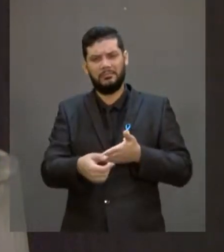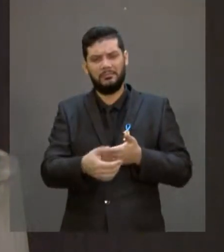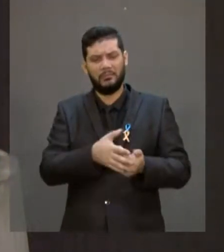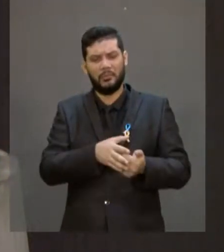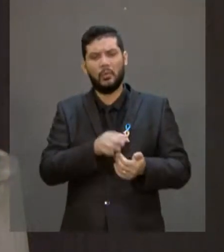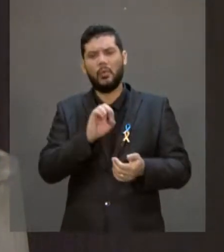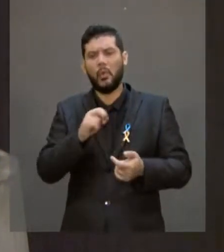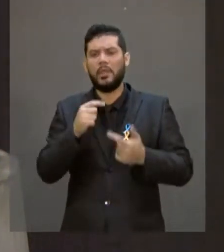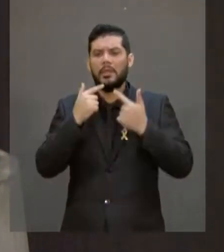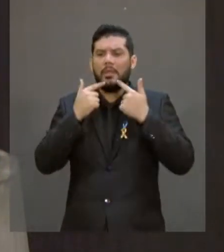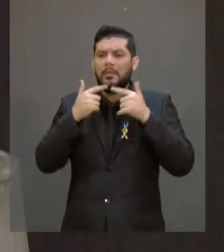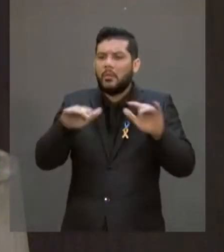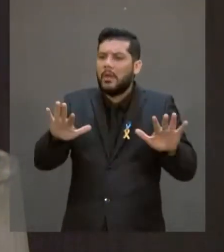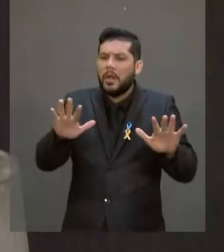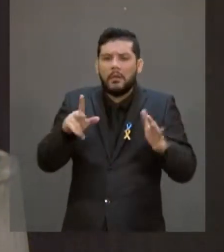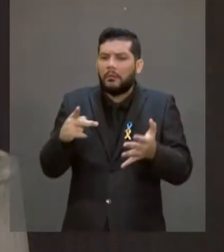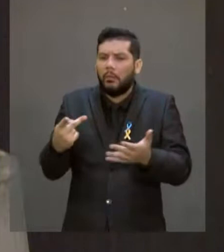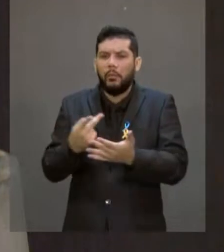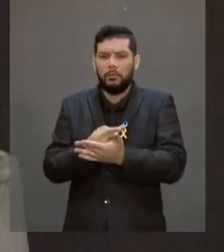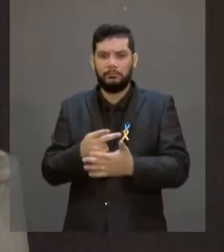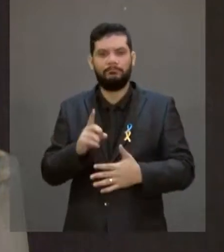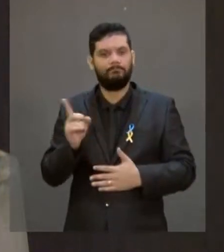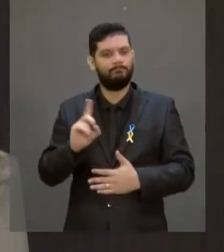ser uma excepcionalidade.